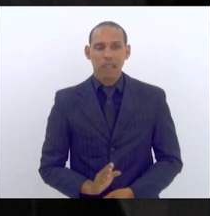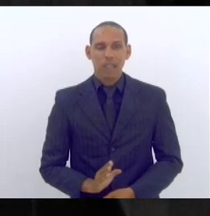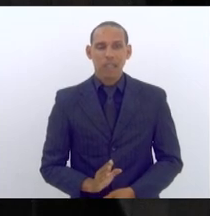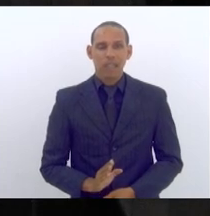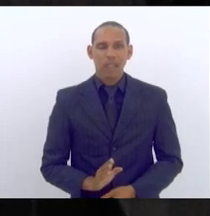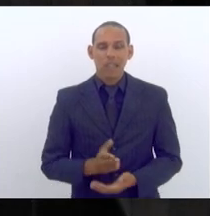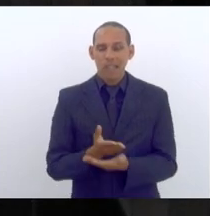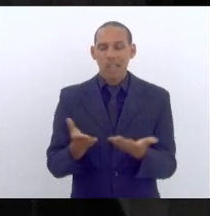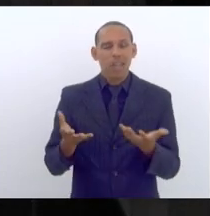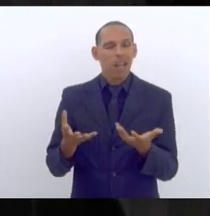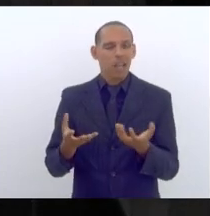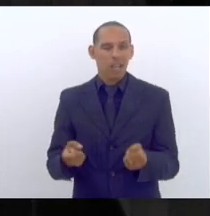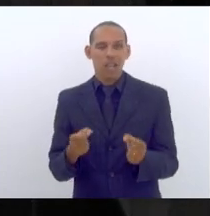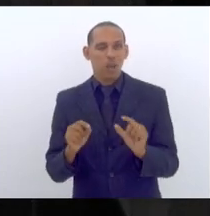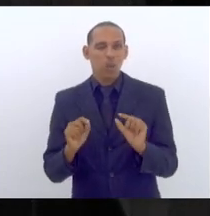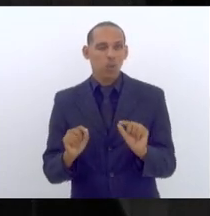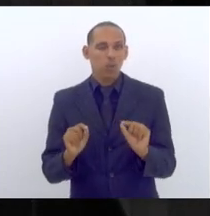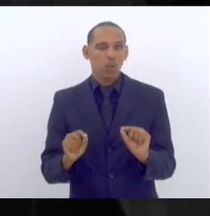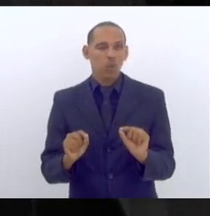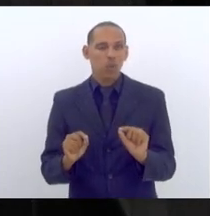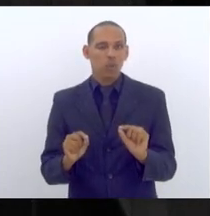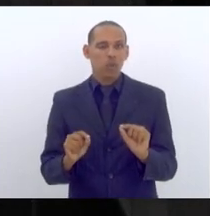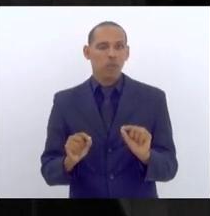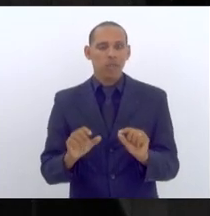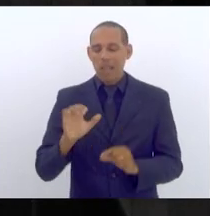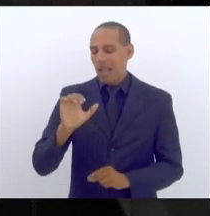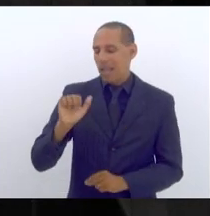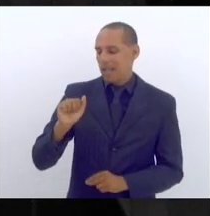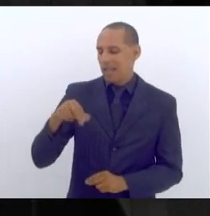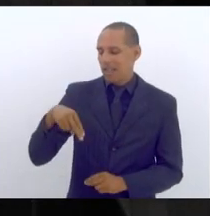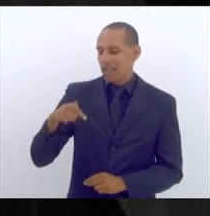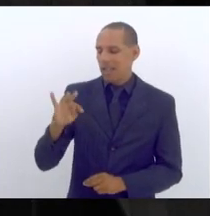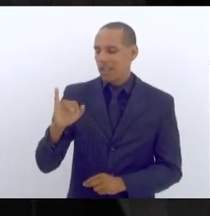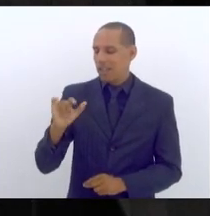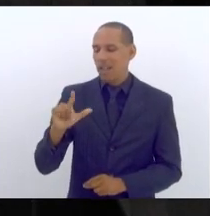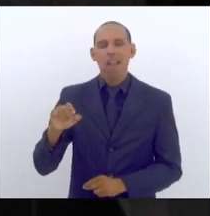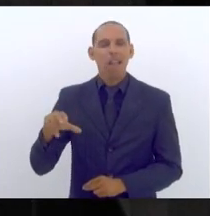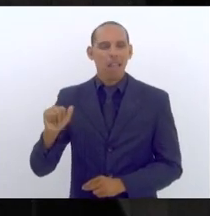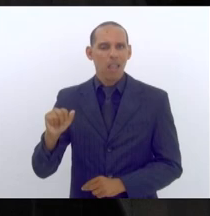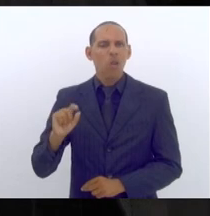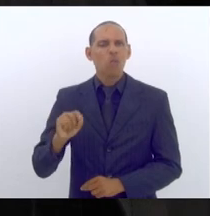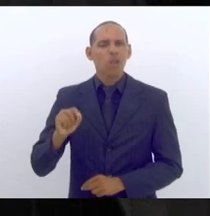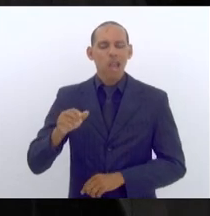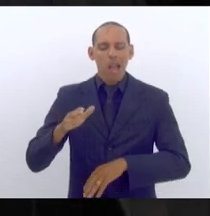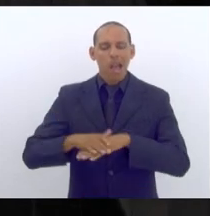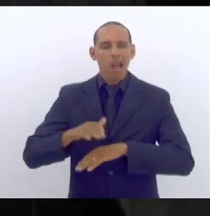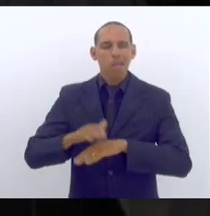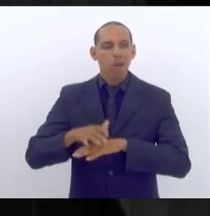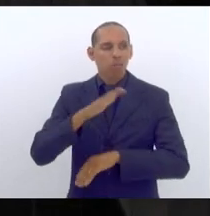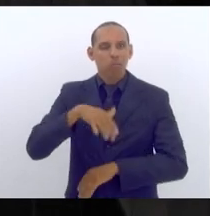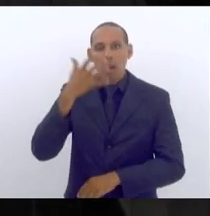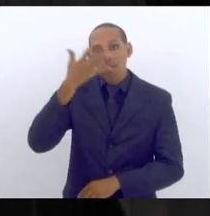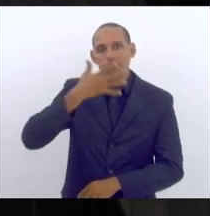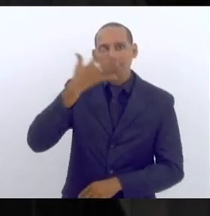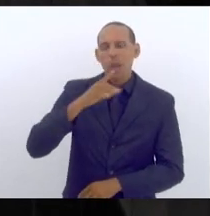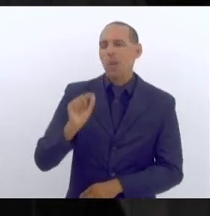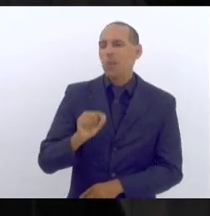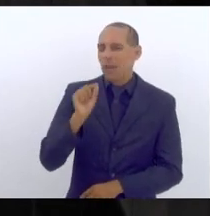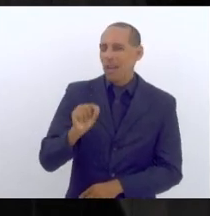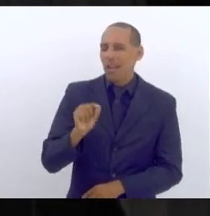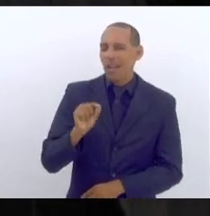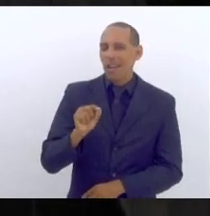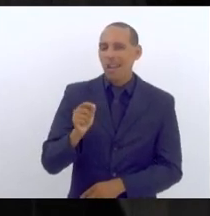renderem a cantilena daquela mão invisível chamada